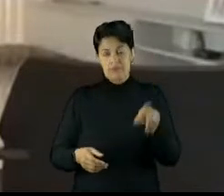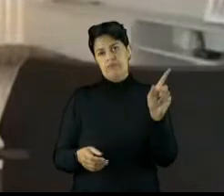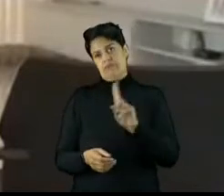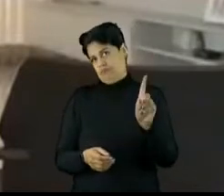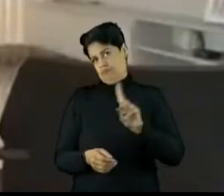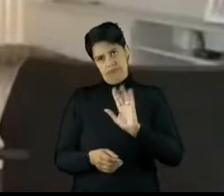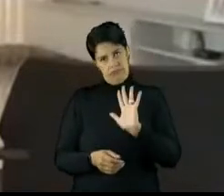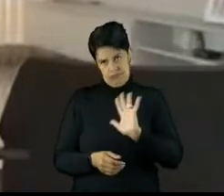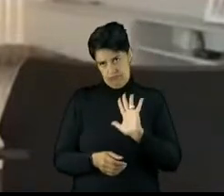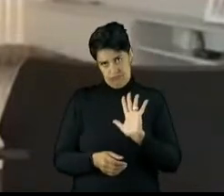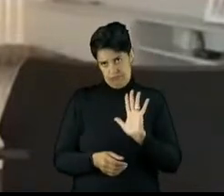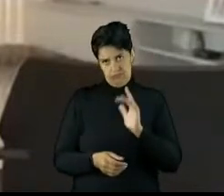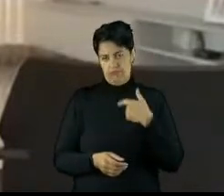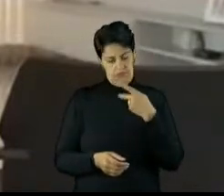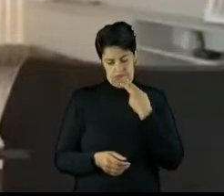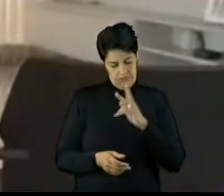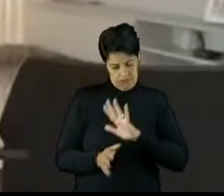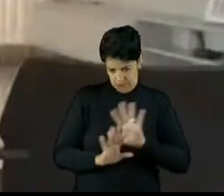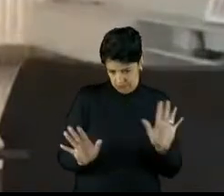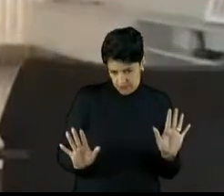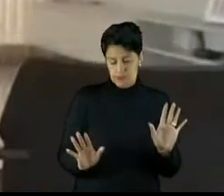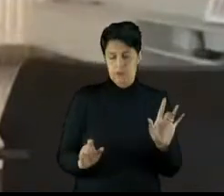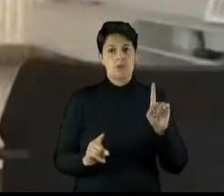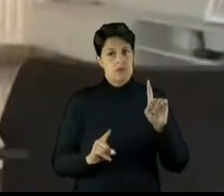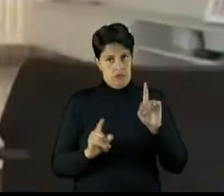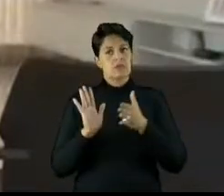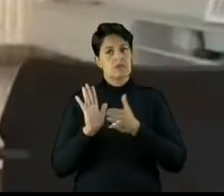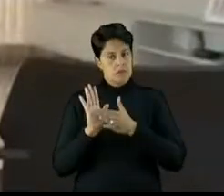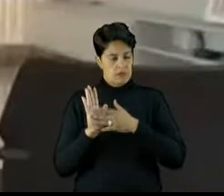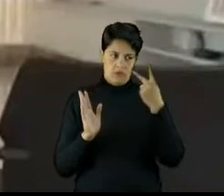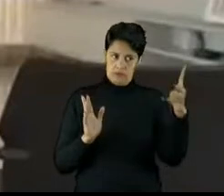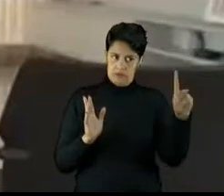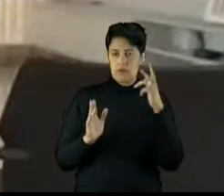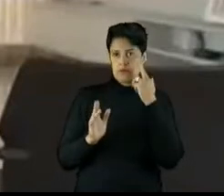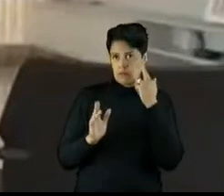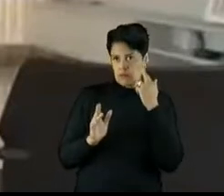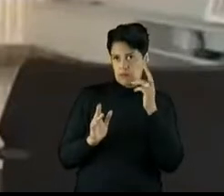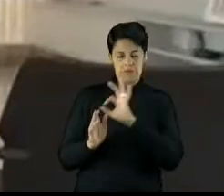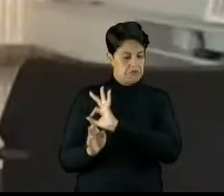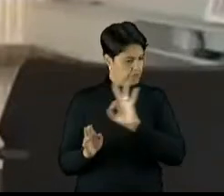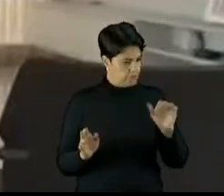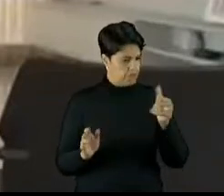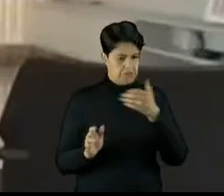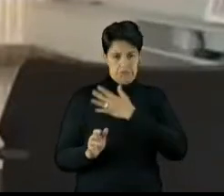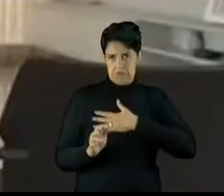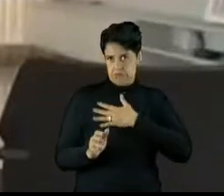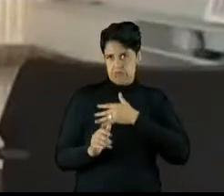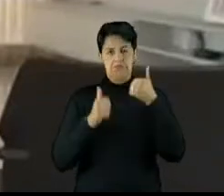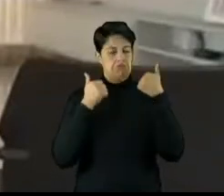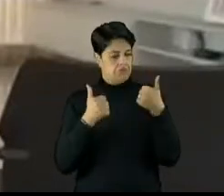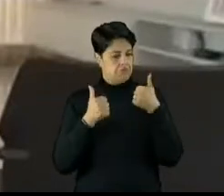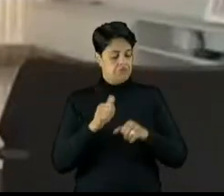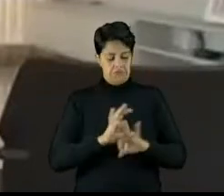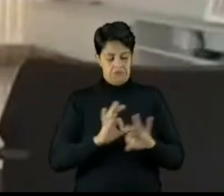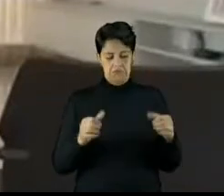eu apoio, Vossa Excelência, e certamente os ministros vão se sobre isso, é mudar tão somente o CAT do artigo 1, que eu me preparei com esse assunto